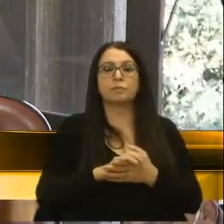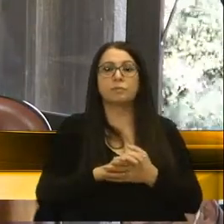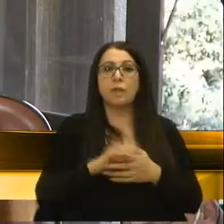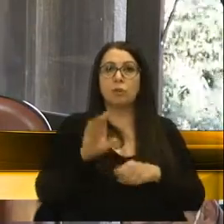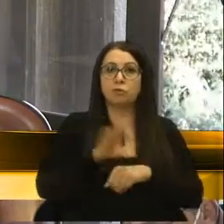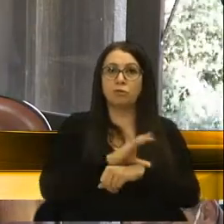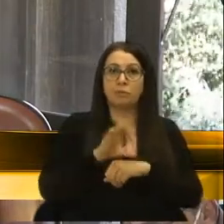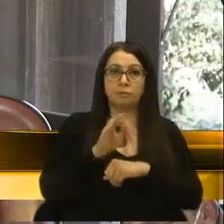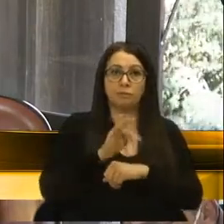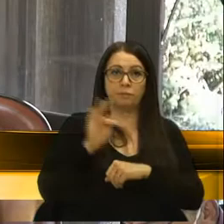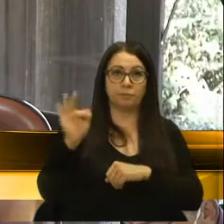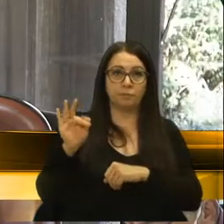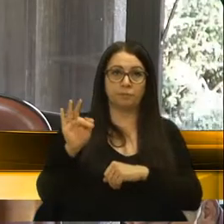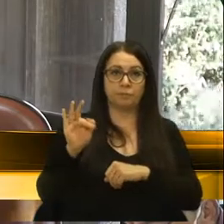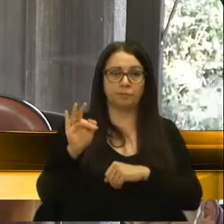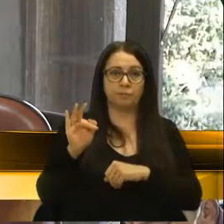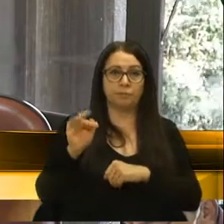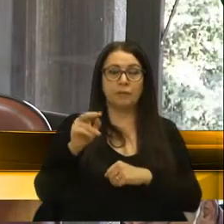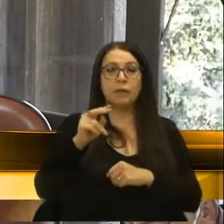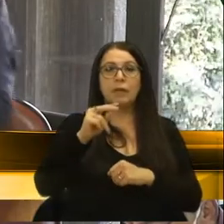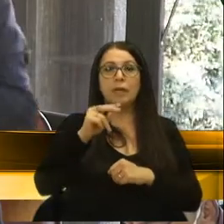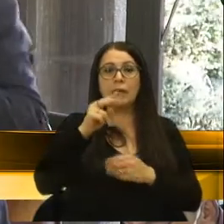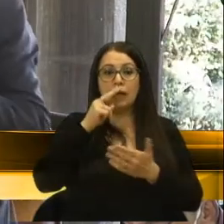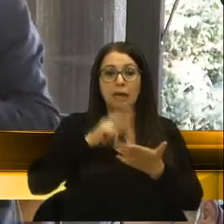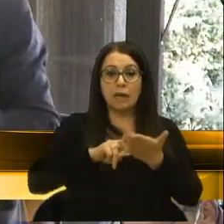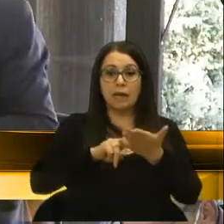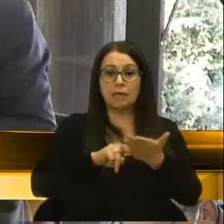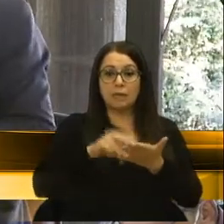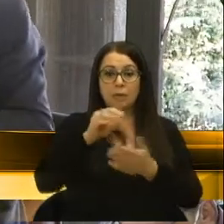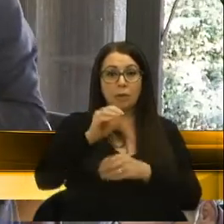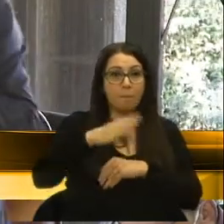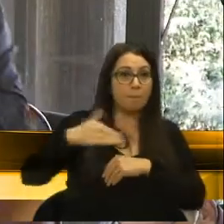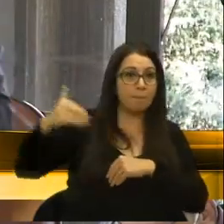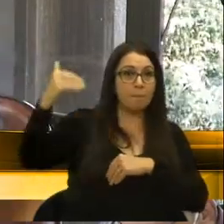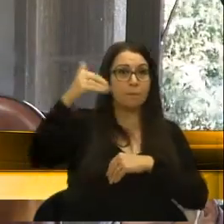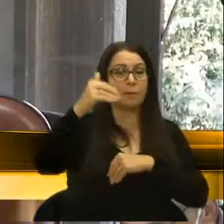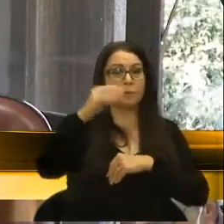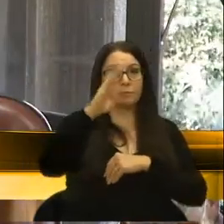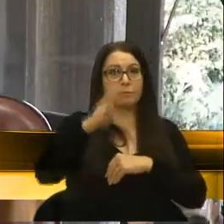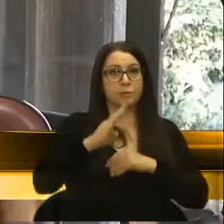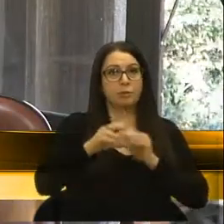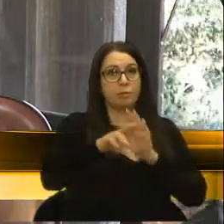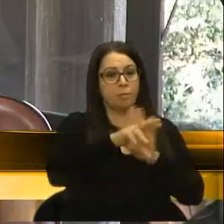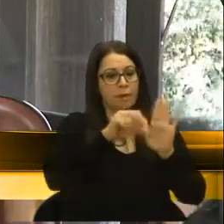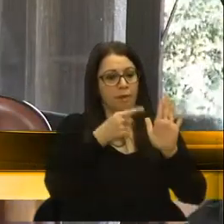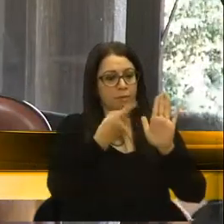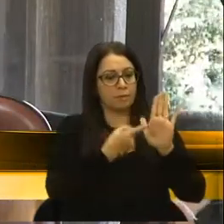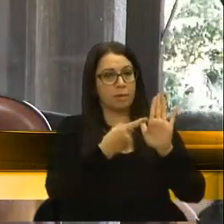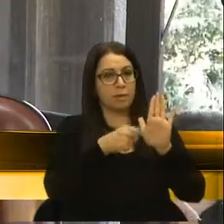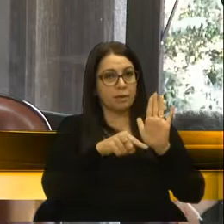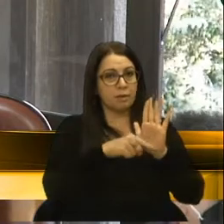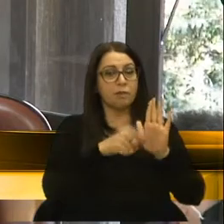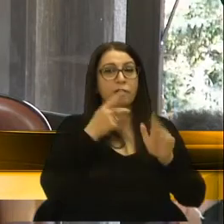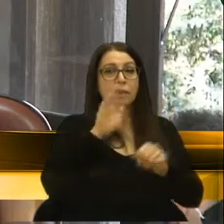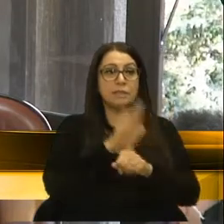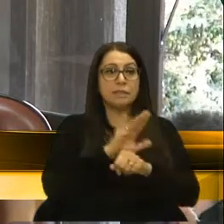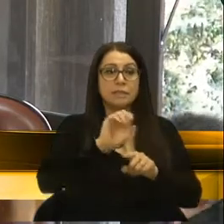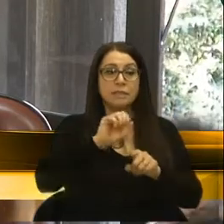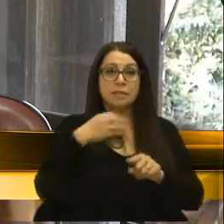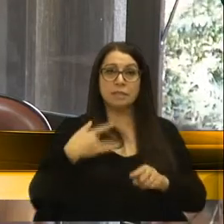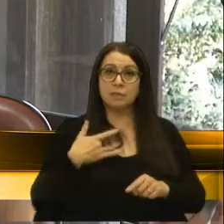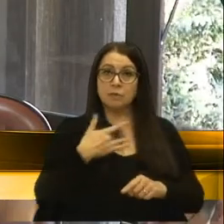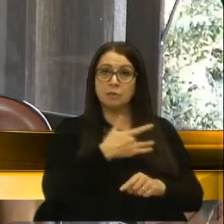Constituição Federal, a Carta Magna da República, no seu artigo 199, parágrafo 1º, fala que a assistência à saúde